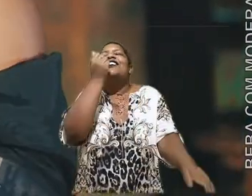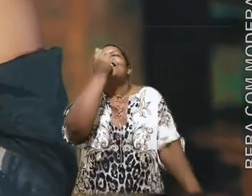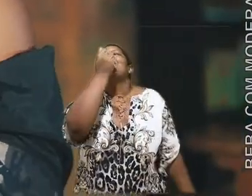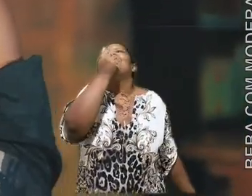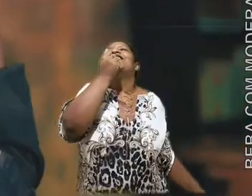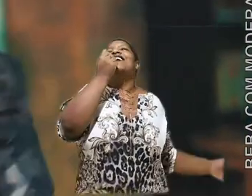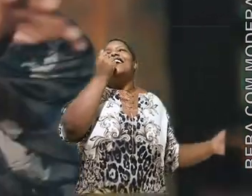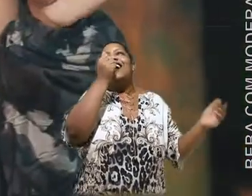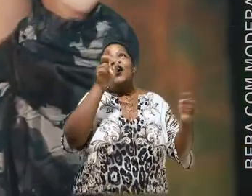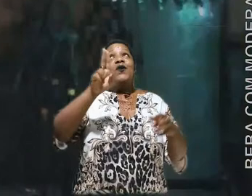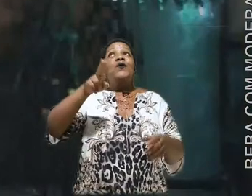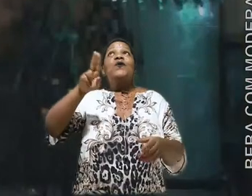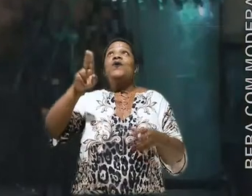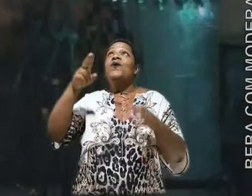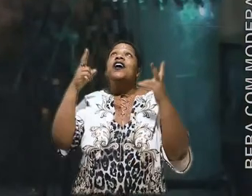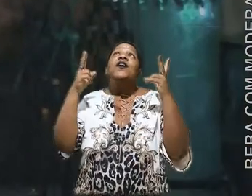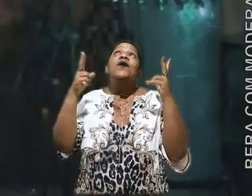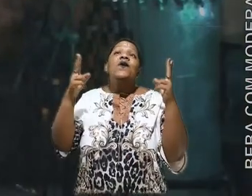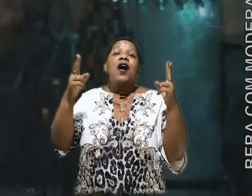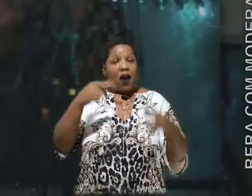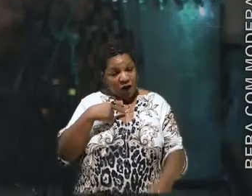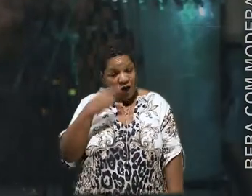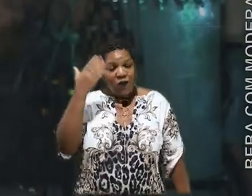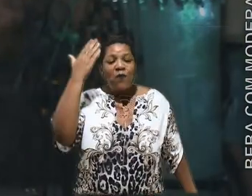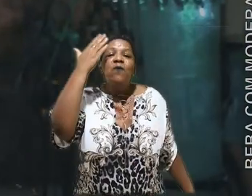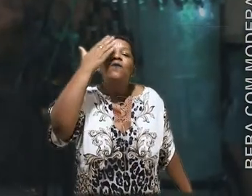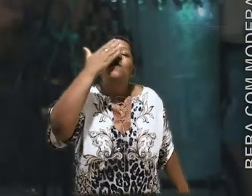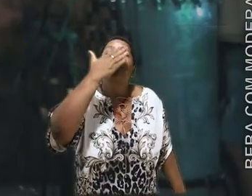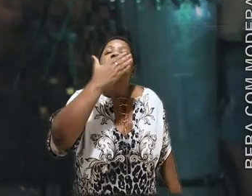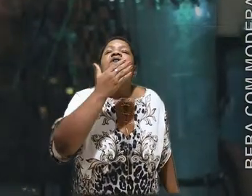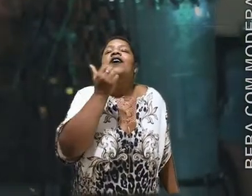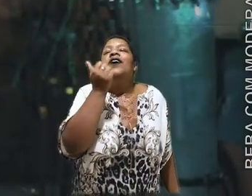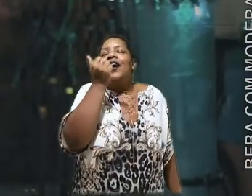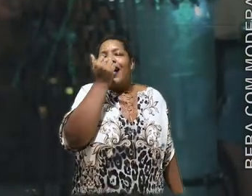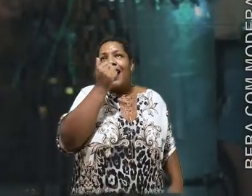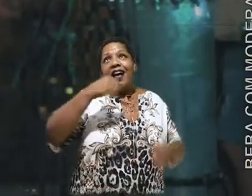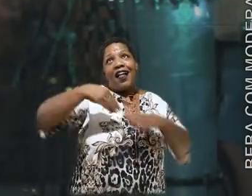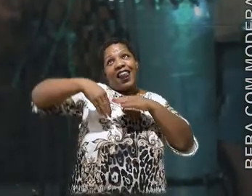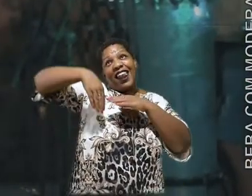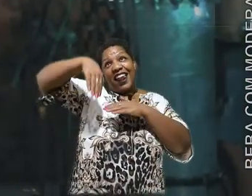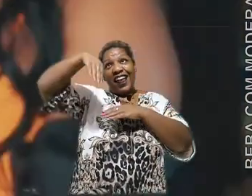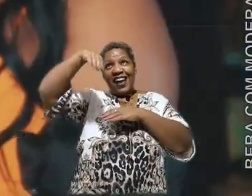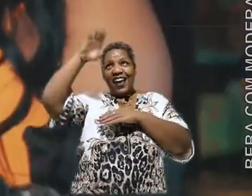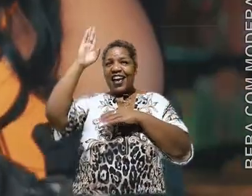você já vou te provar que com o